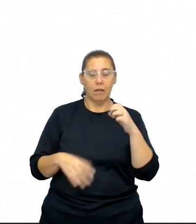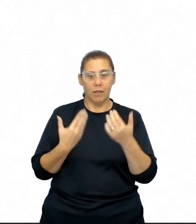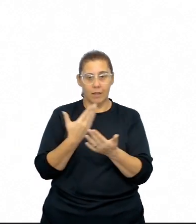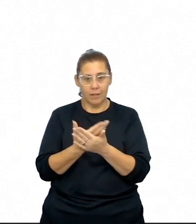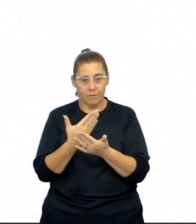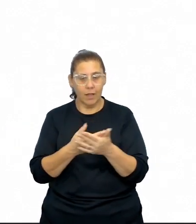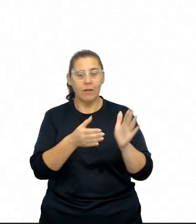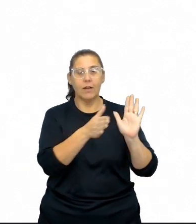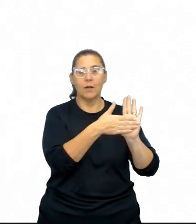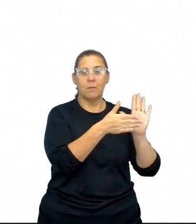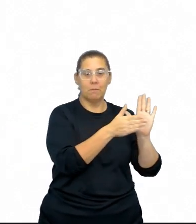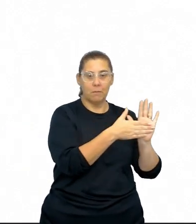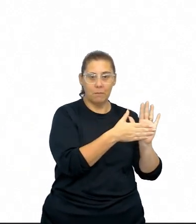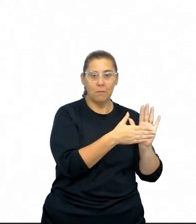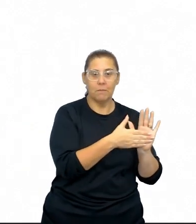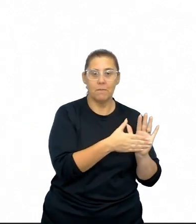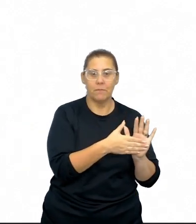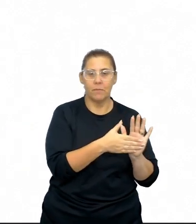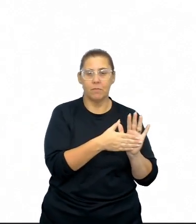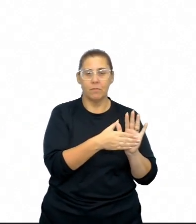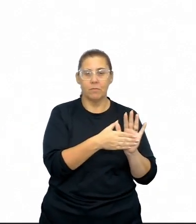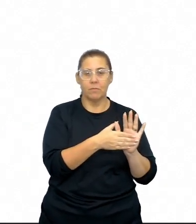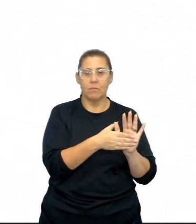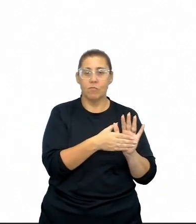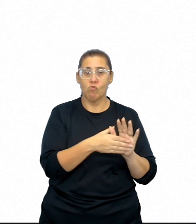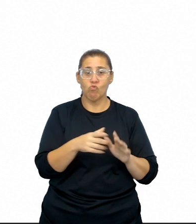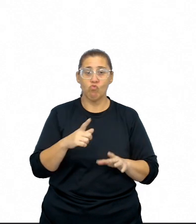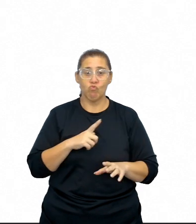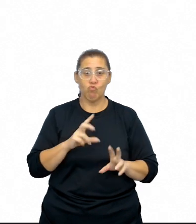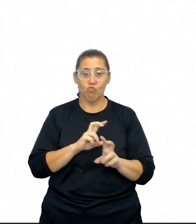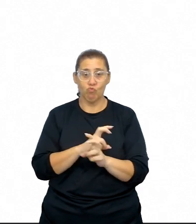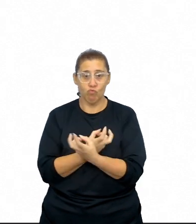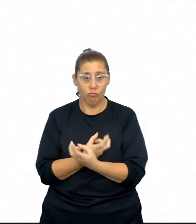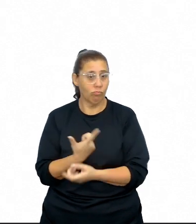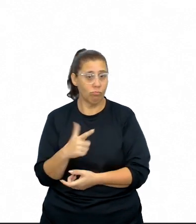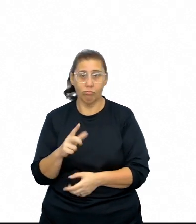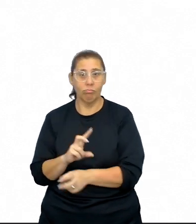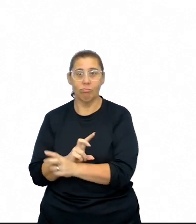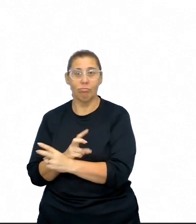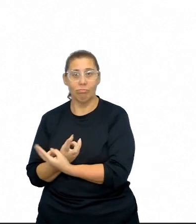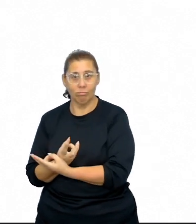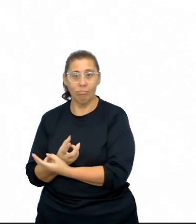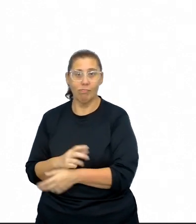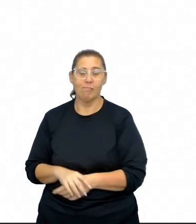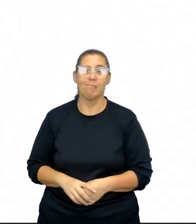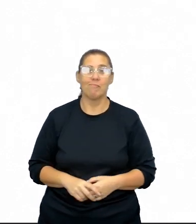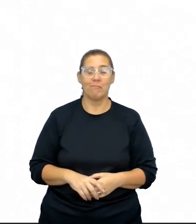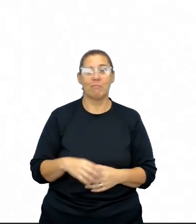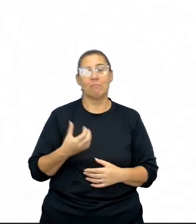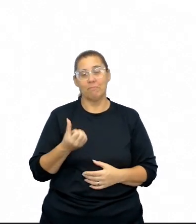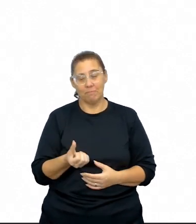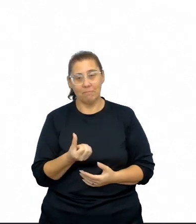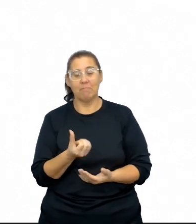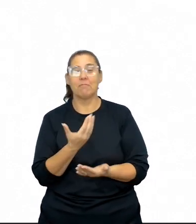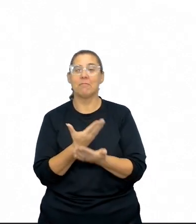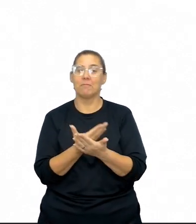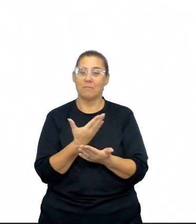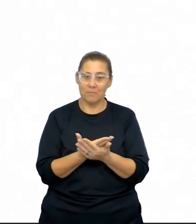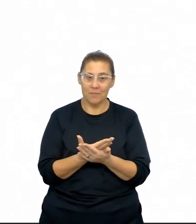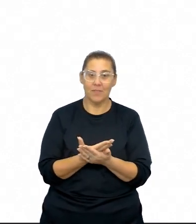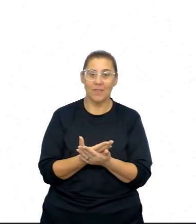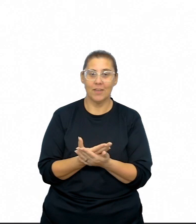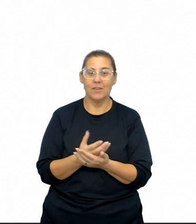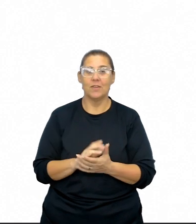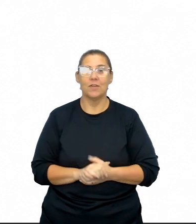como proposta a relação invertebrados versus vertebrados, e a sexta e última aula vai estudar